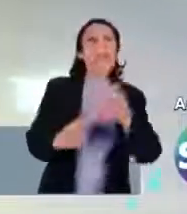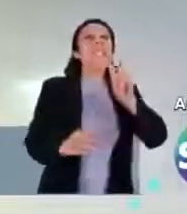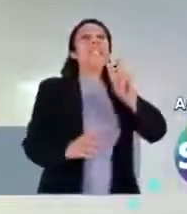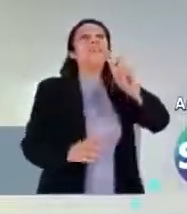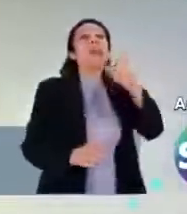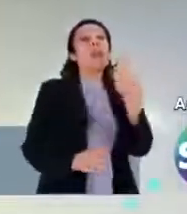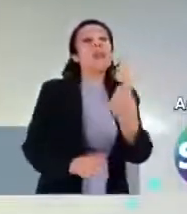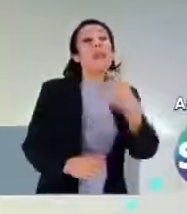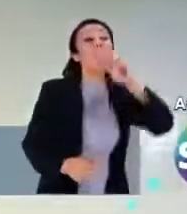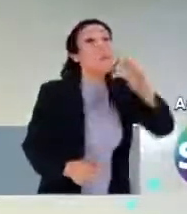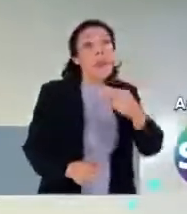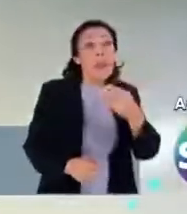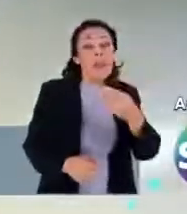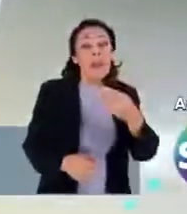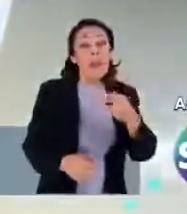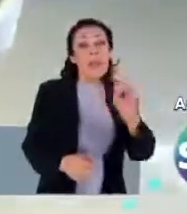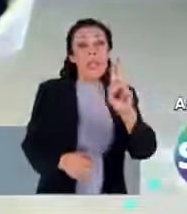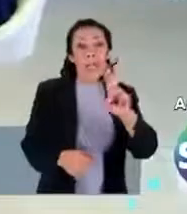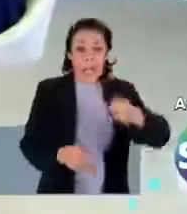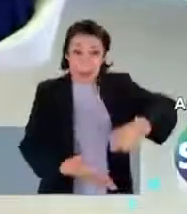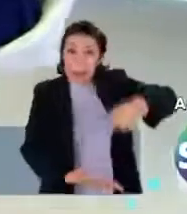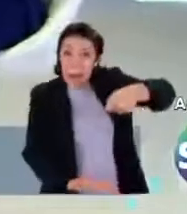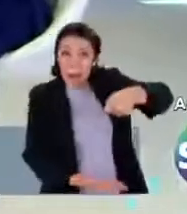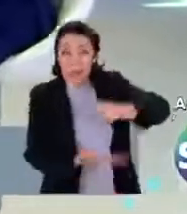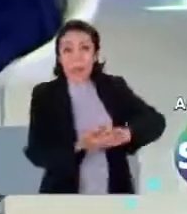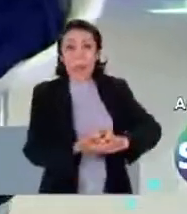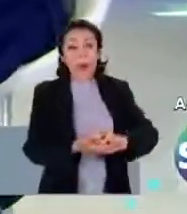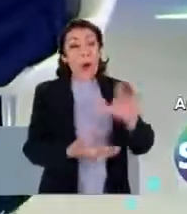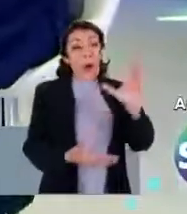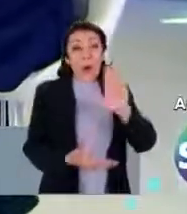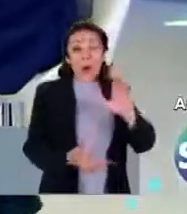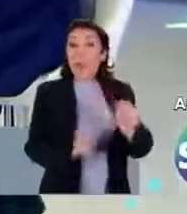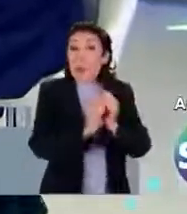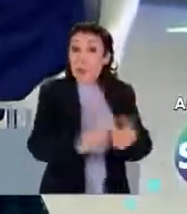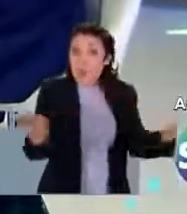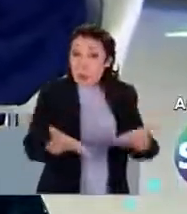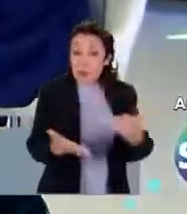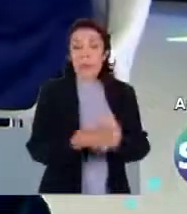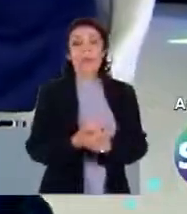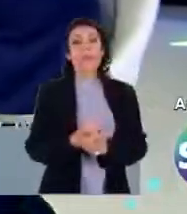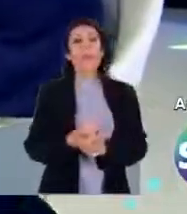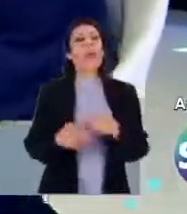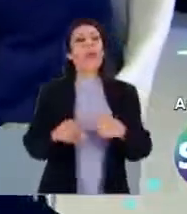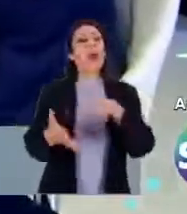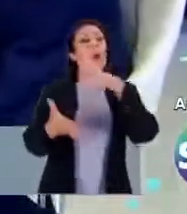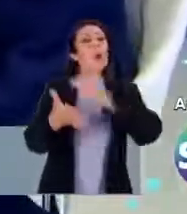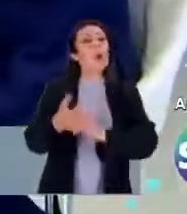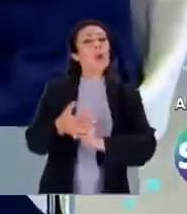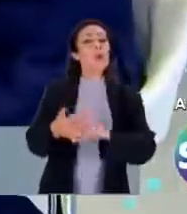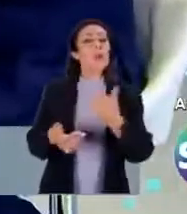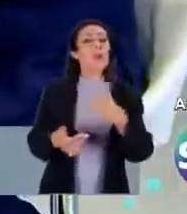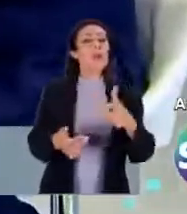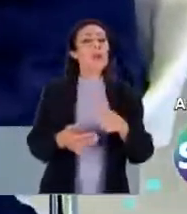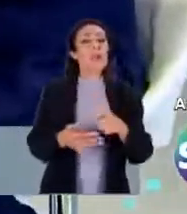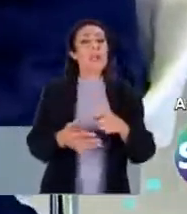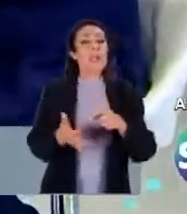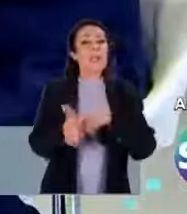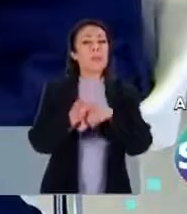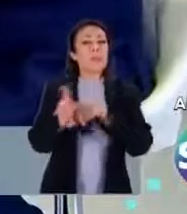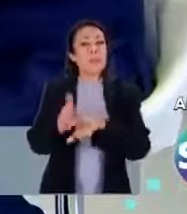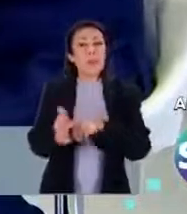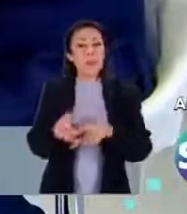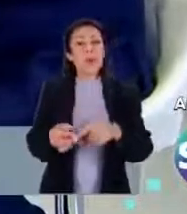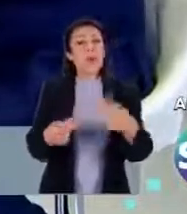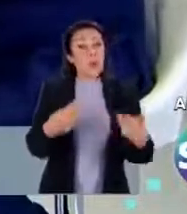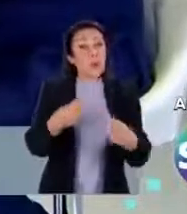de reais nas malas o Lula tá com ele hoje o Eunice Oliveira 1 bilhão de reais de contrato sendo licitação na Petrobras que o Lula foi parar na cadeia por causa